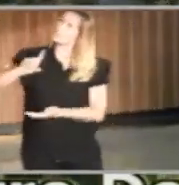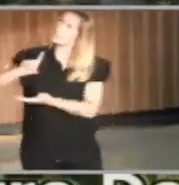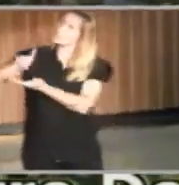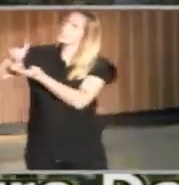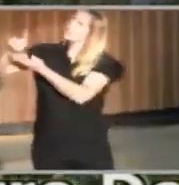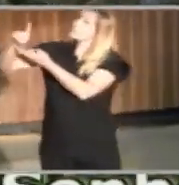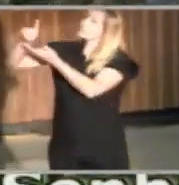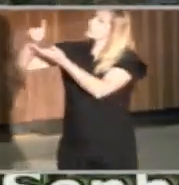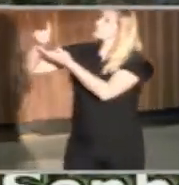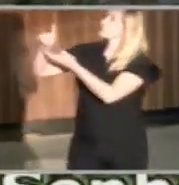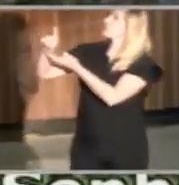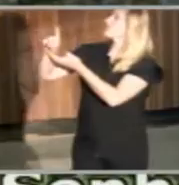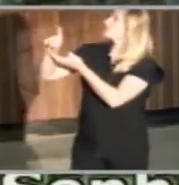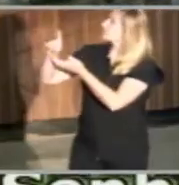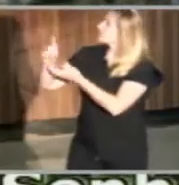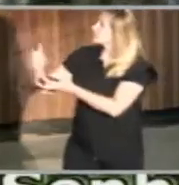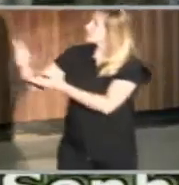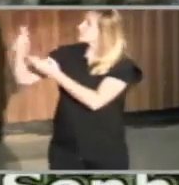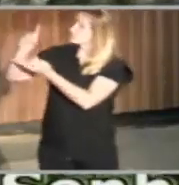outro.